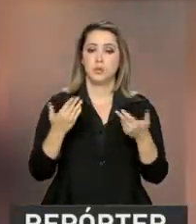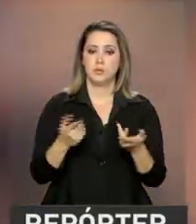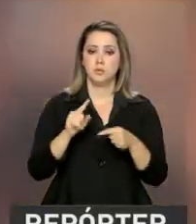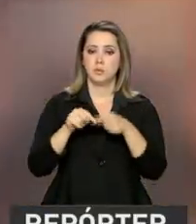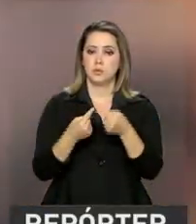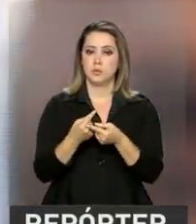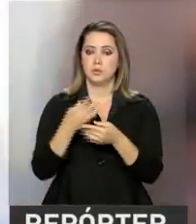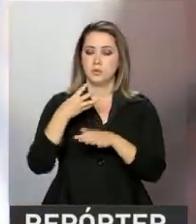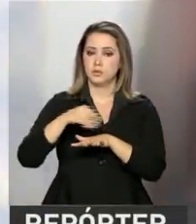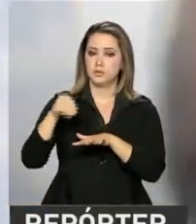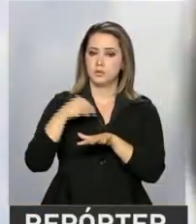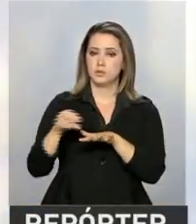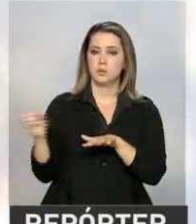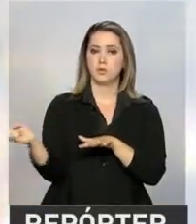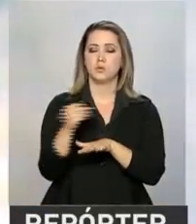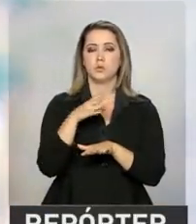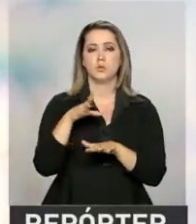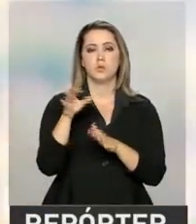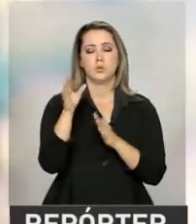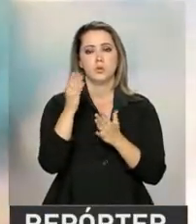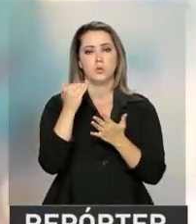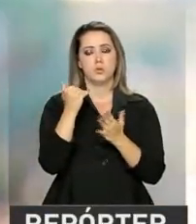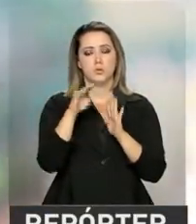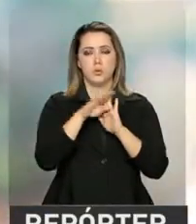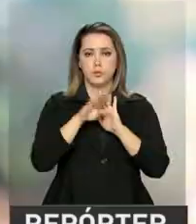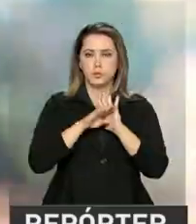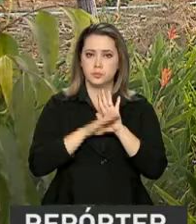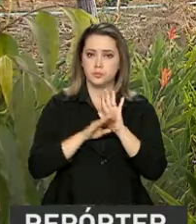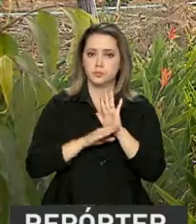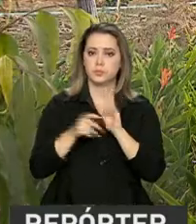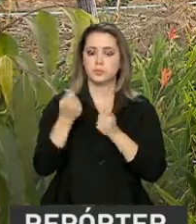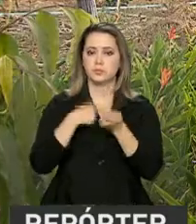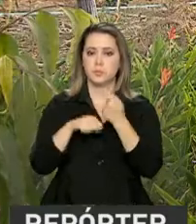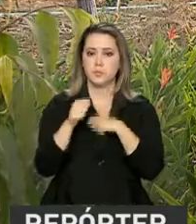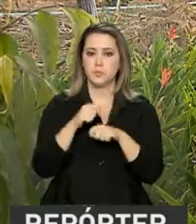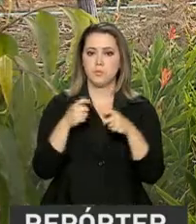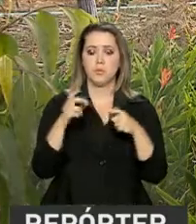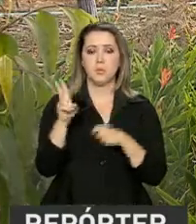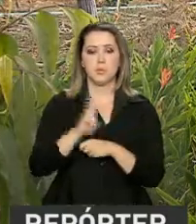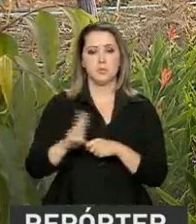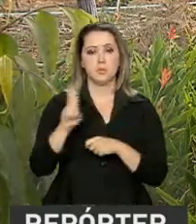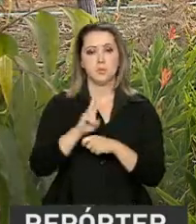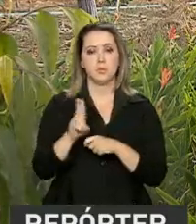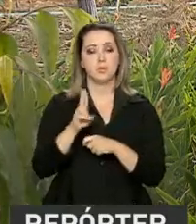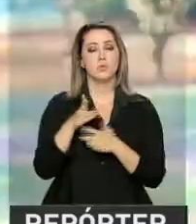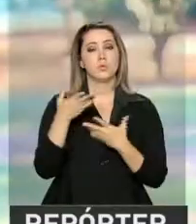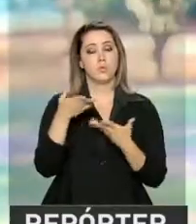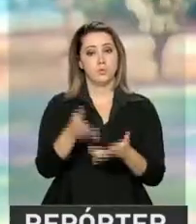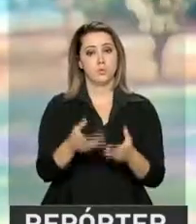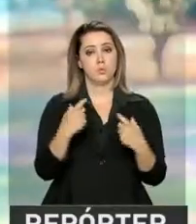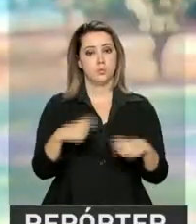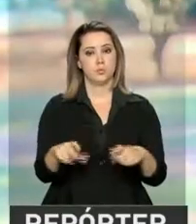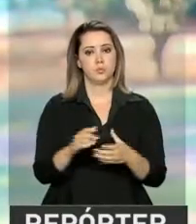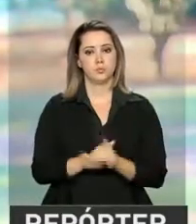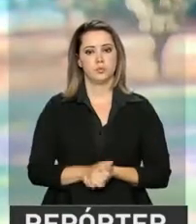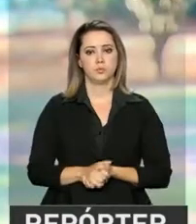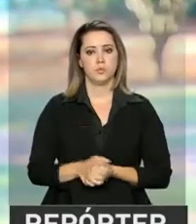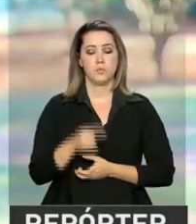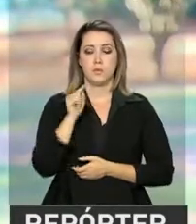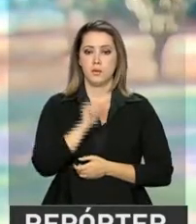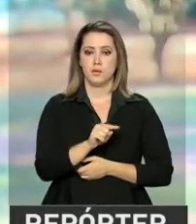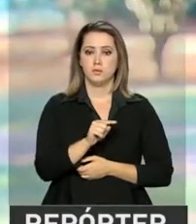cadastro é feito um novo planejamento ambiental e econômico para o uso e ocupação do imóvel rural esse retrato